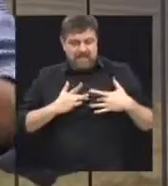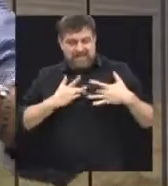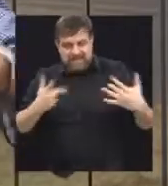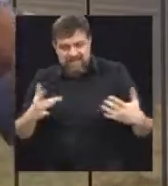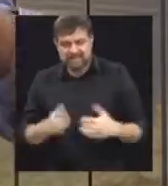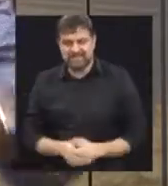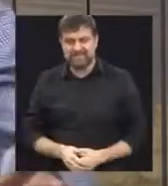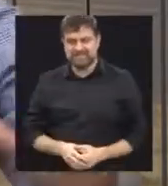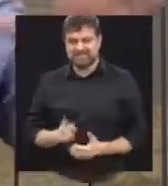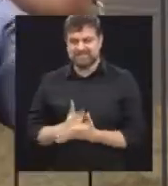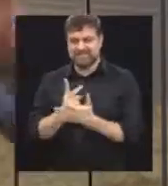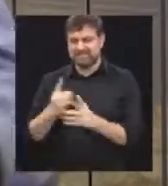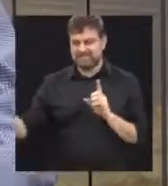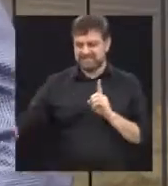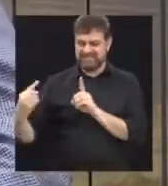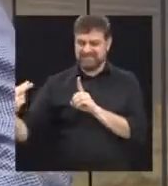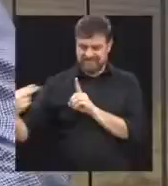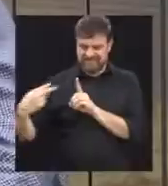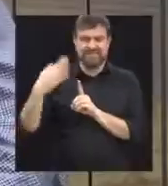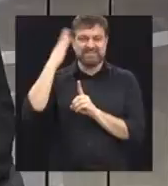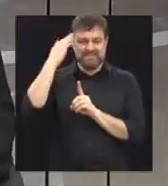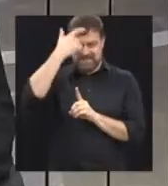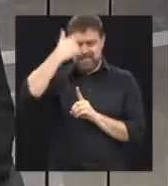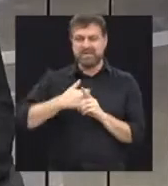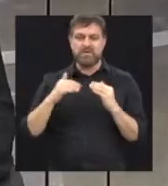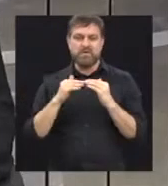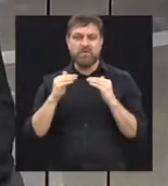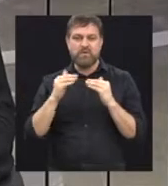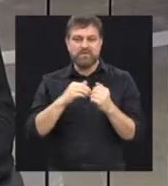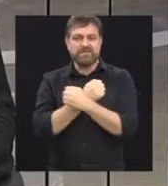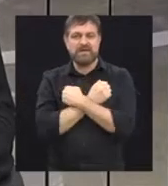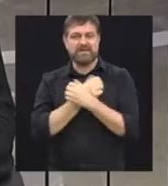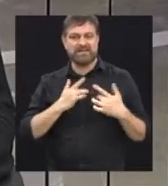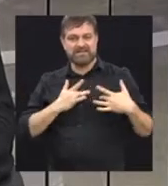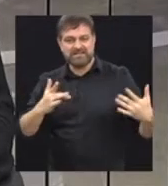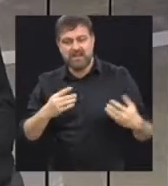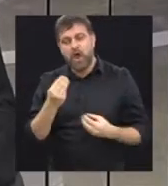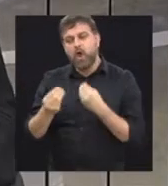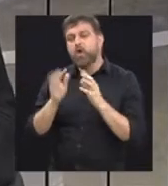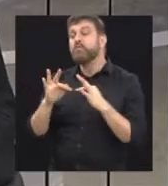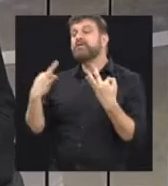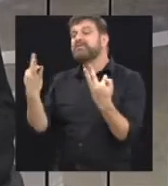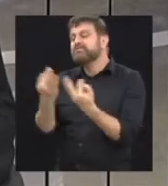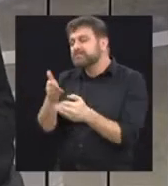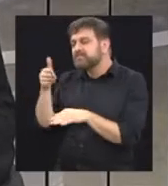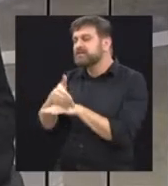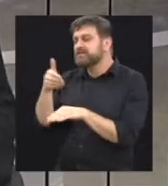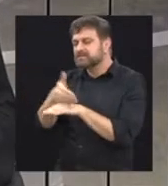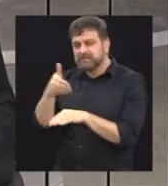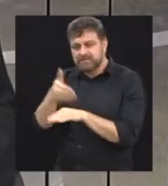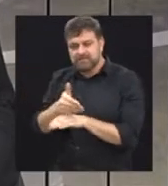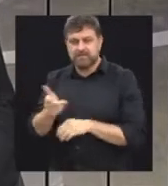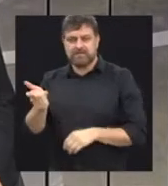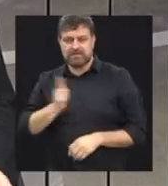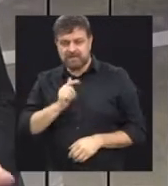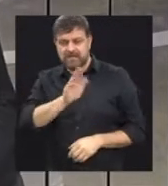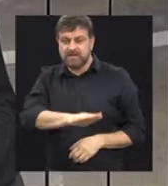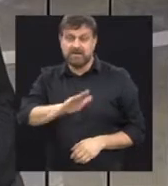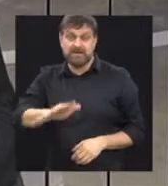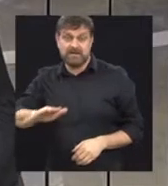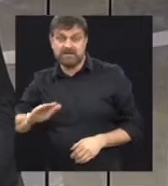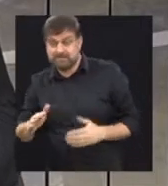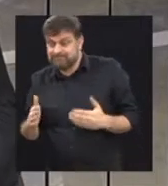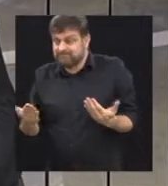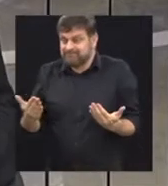vem perto, já estão falando do abraço solidário. E como é que é a participação das famílias, Nádia? Que tem as crianças lá,